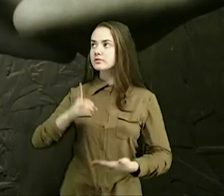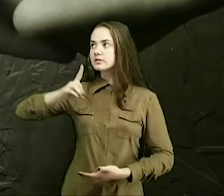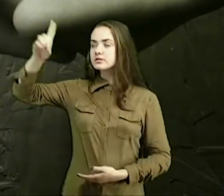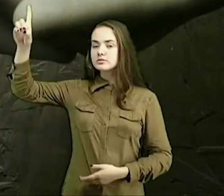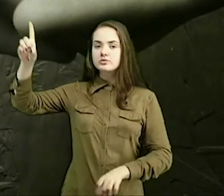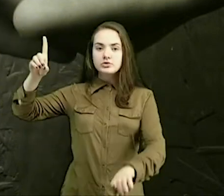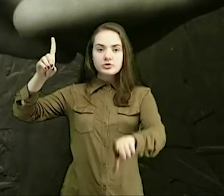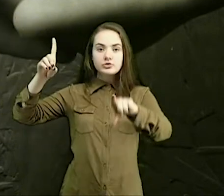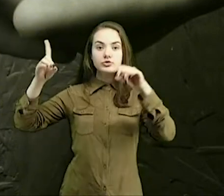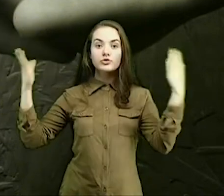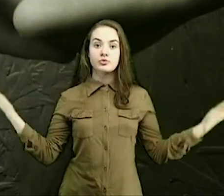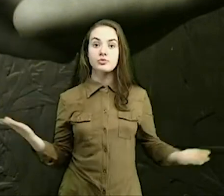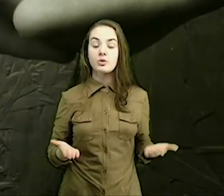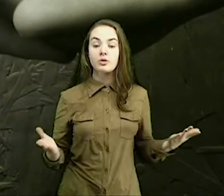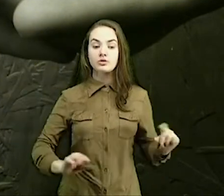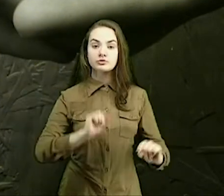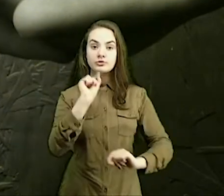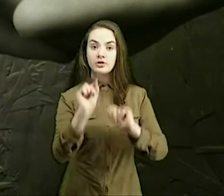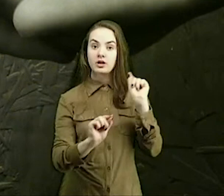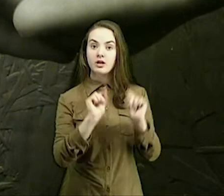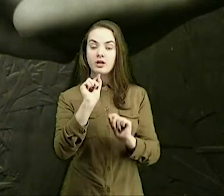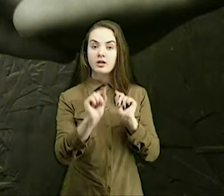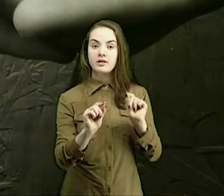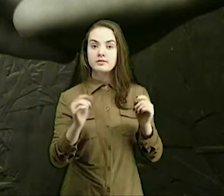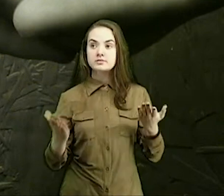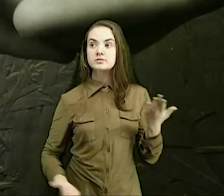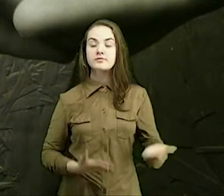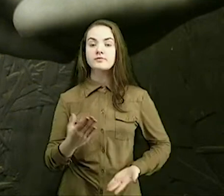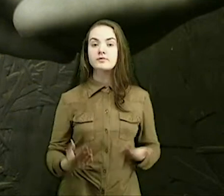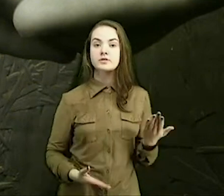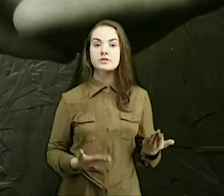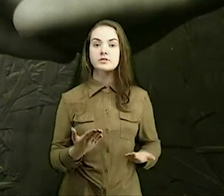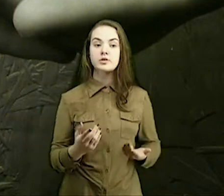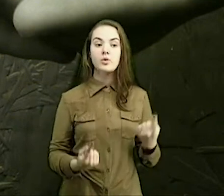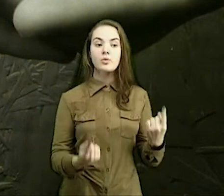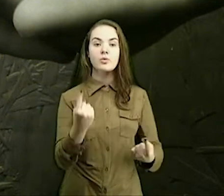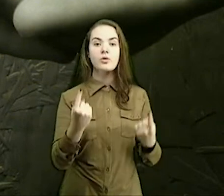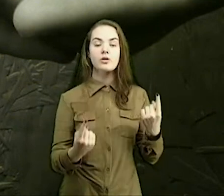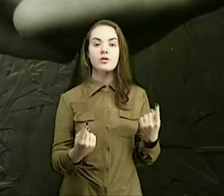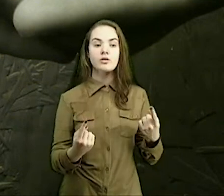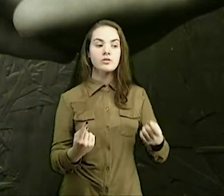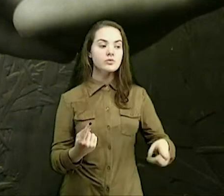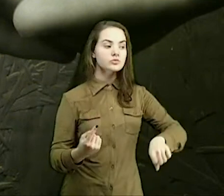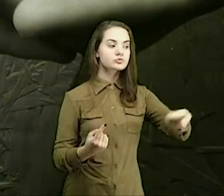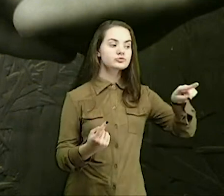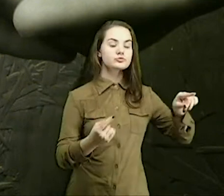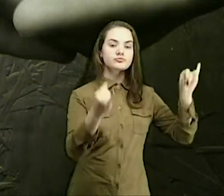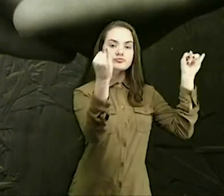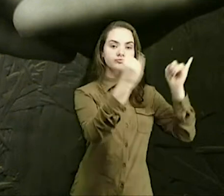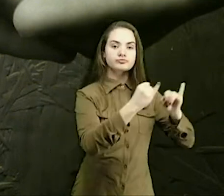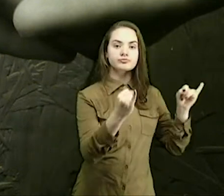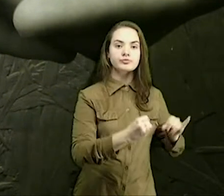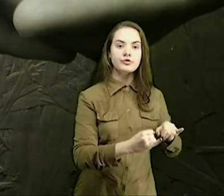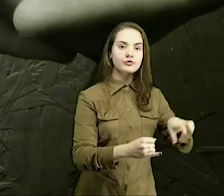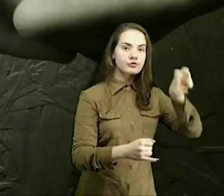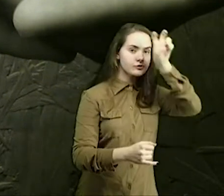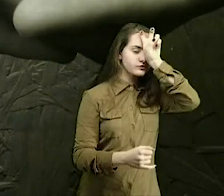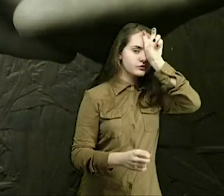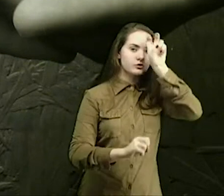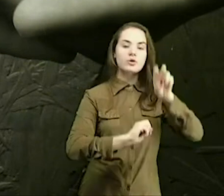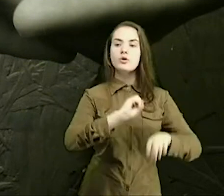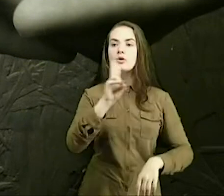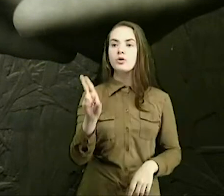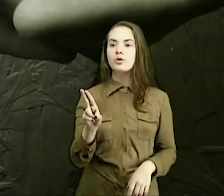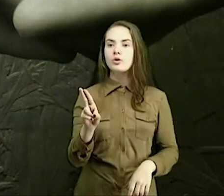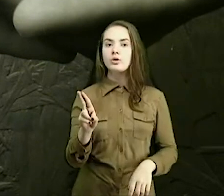escolham hoje a quem irão servir, se aos deuses que os seus antepassados serviram além de Eufrates, ou aos deuses dos